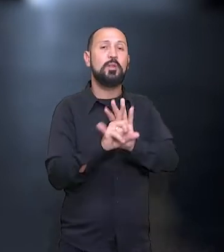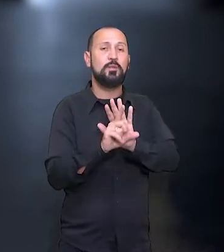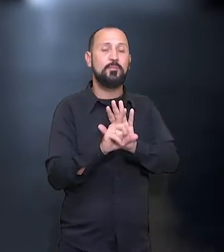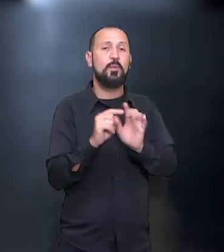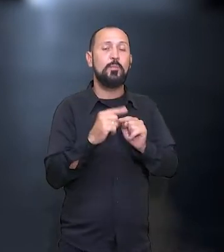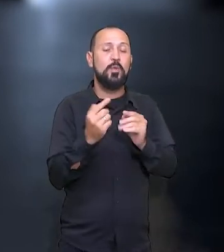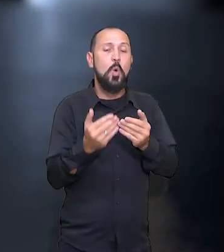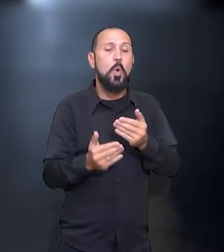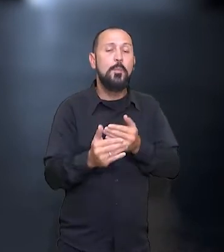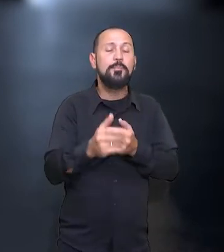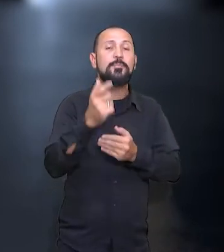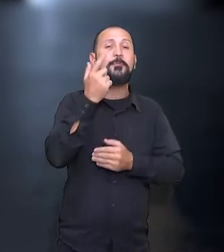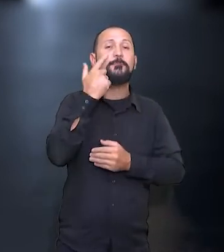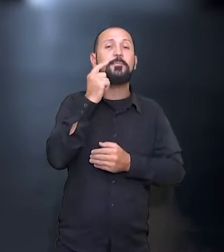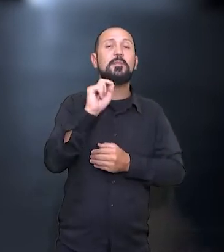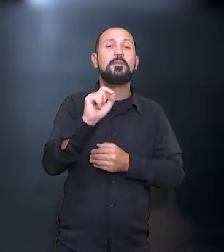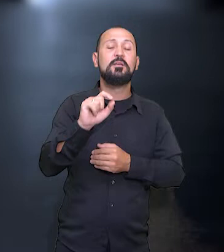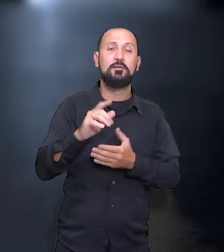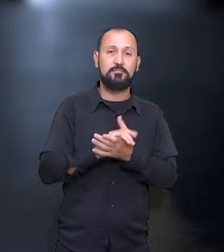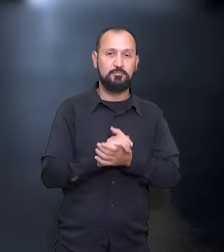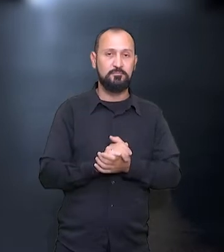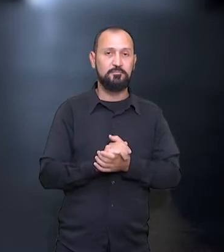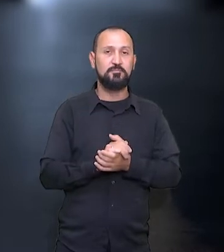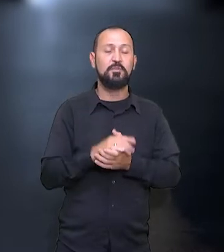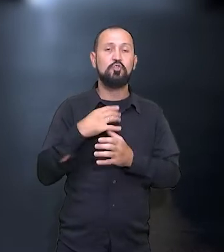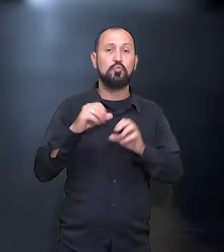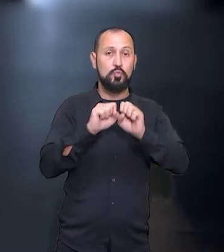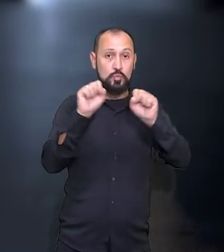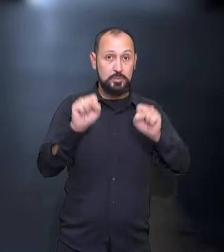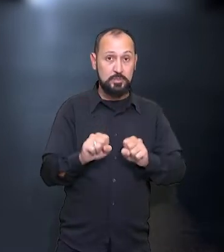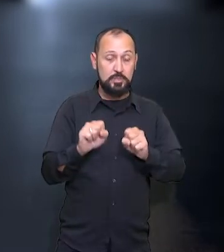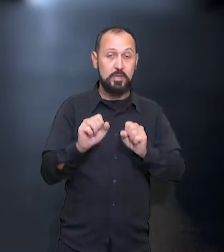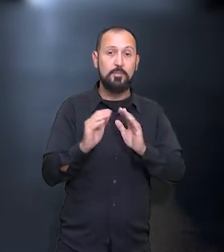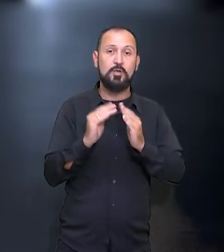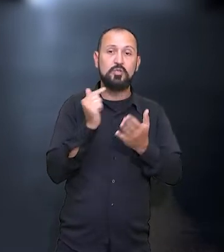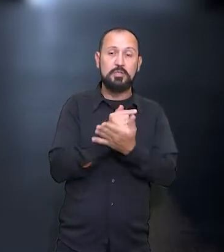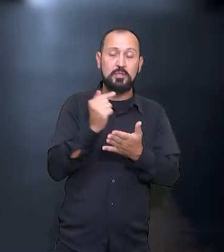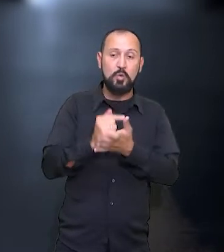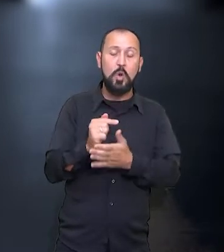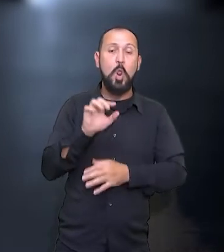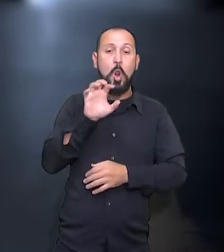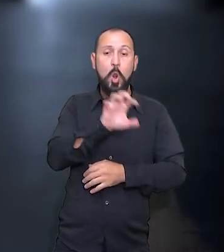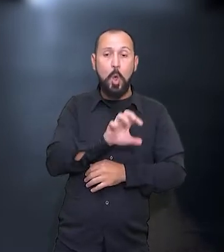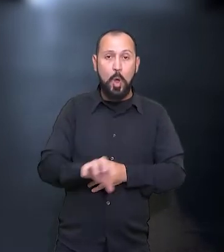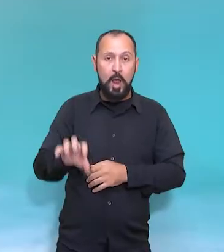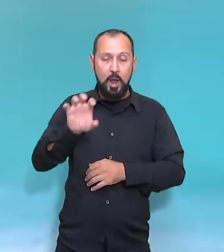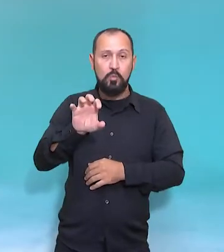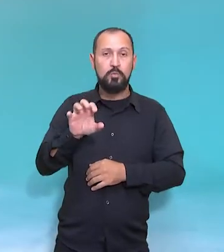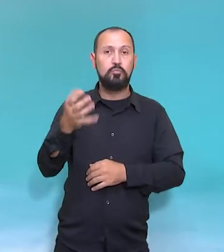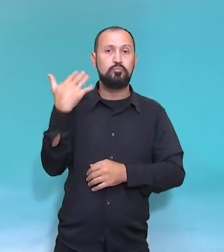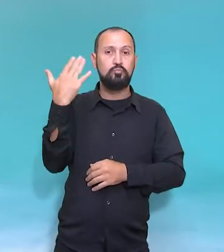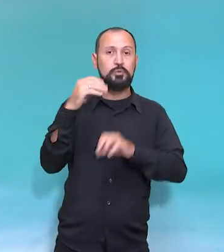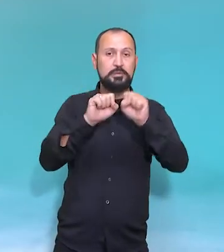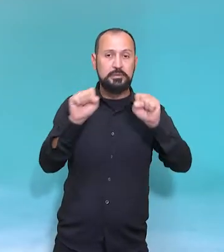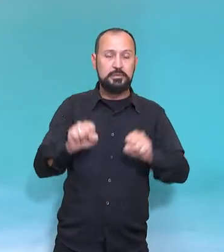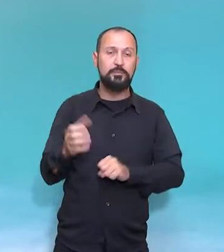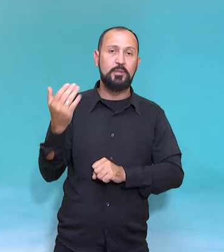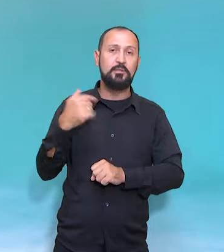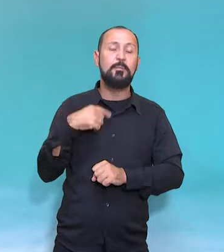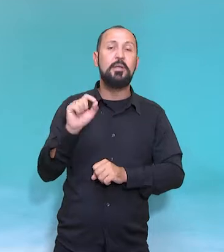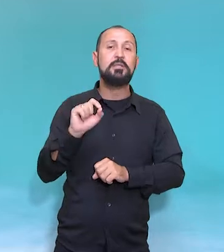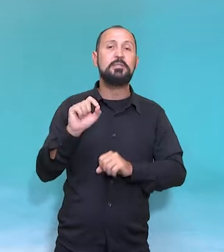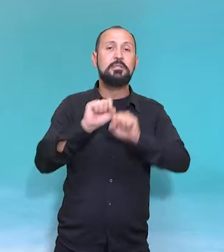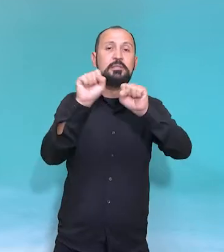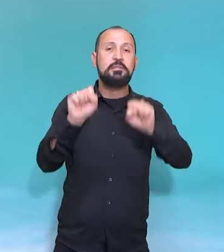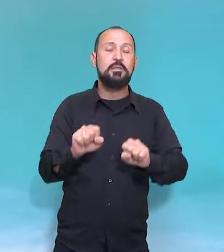essa lei. A princípio, a gente precisa verificar o quê? A gente passa de um sistema de cartórios locais, que era o sistema que a gente tinha